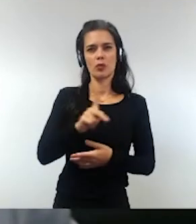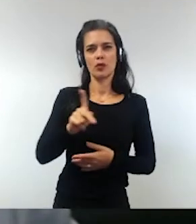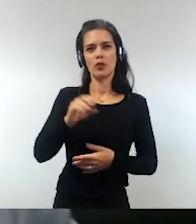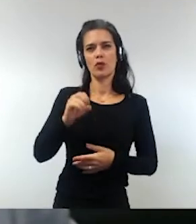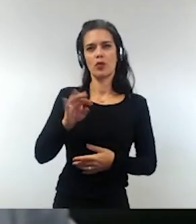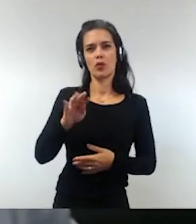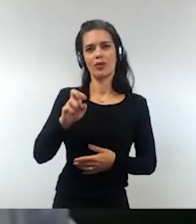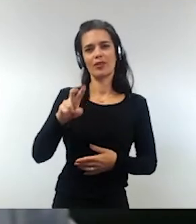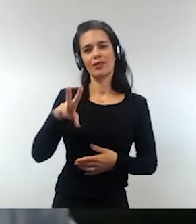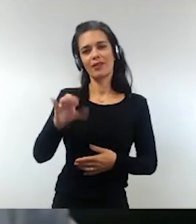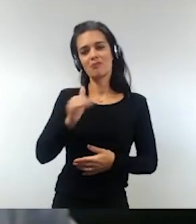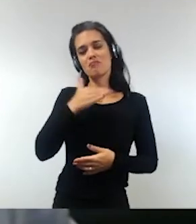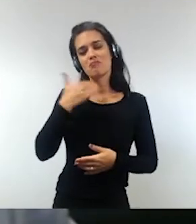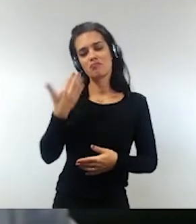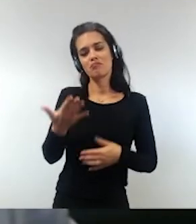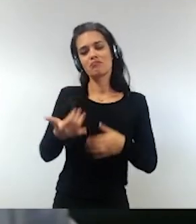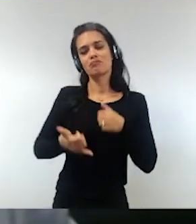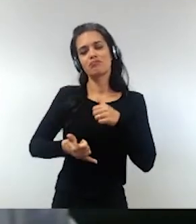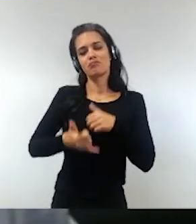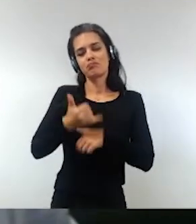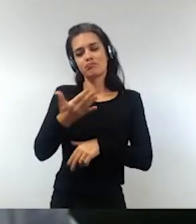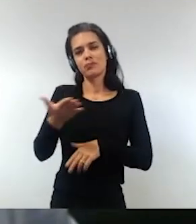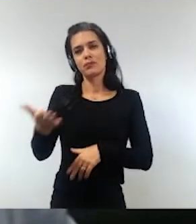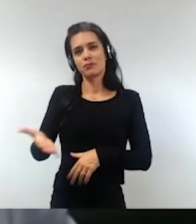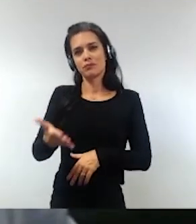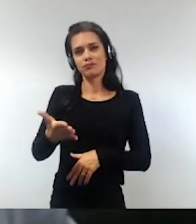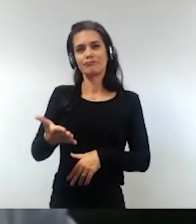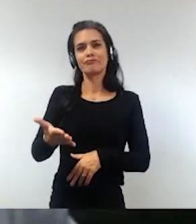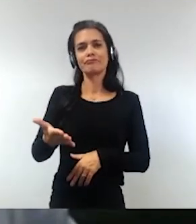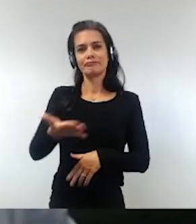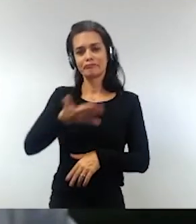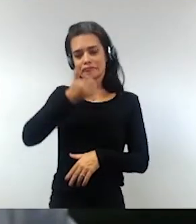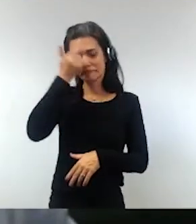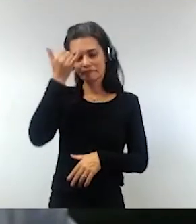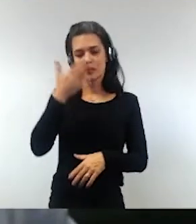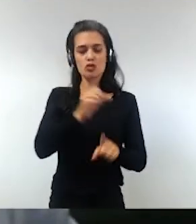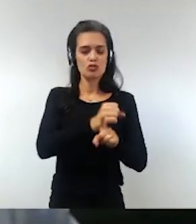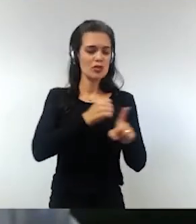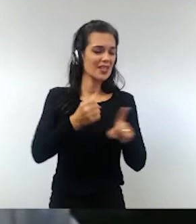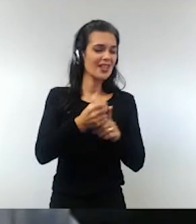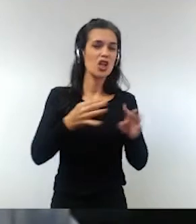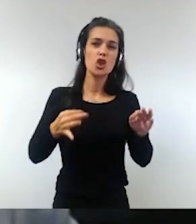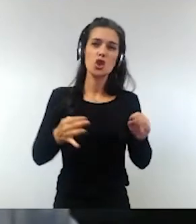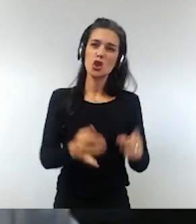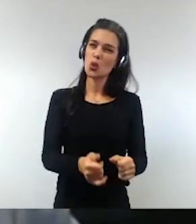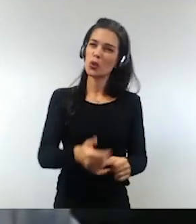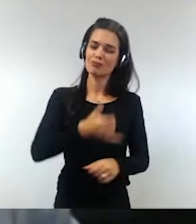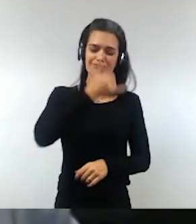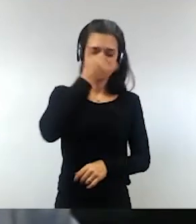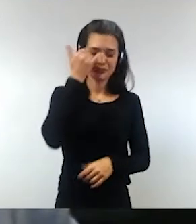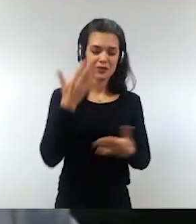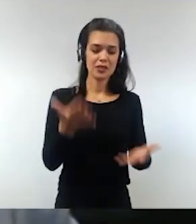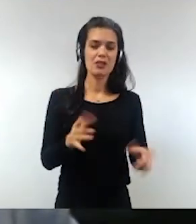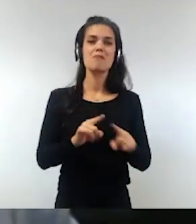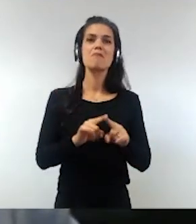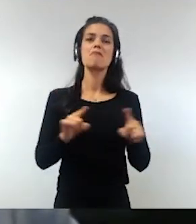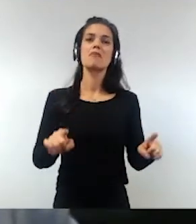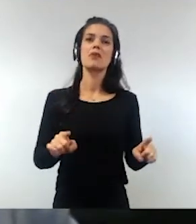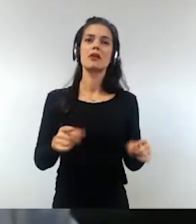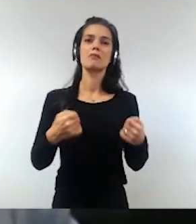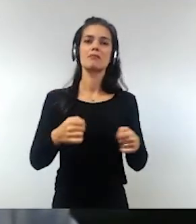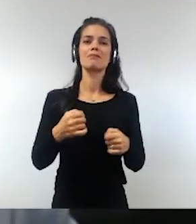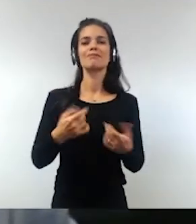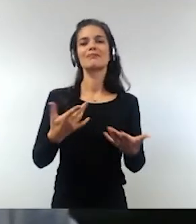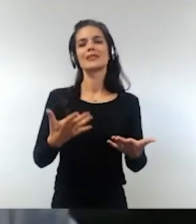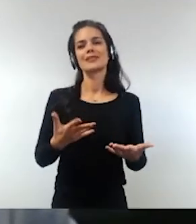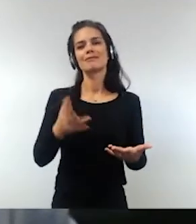Lobo faleceu, vítima dela, atingiu todo mundo, a sociedade como um todo, mas tem que ver uma